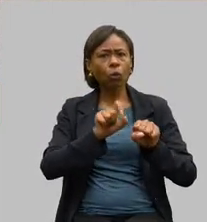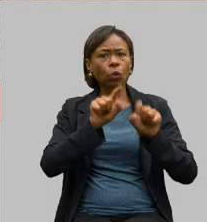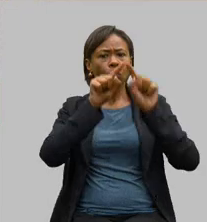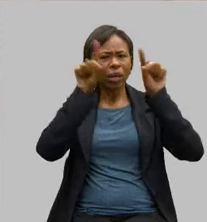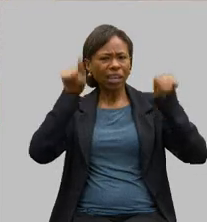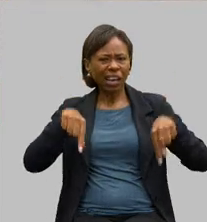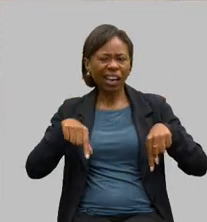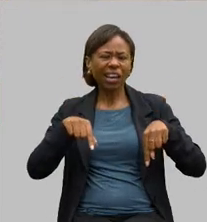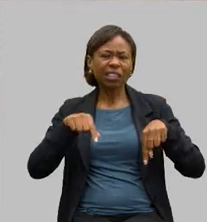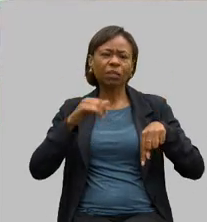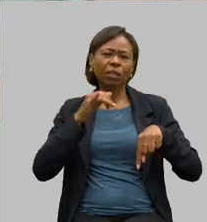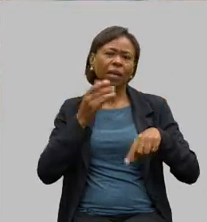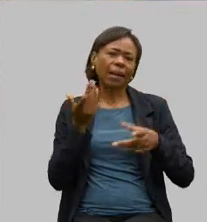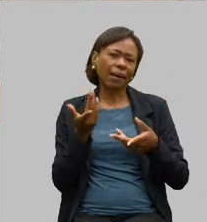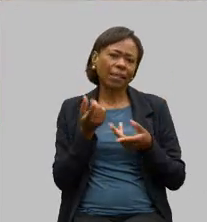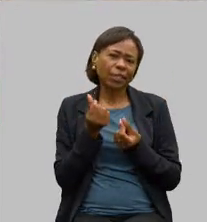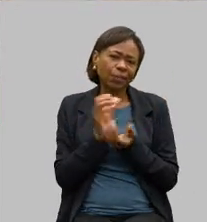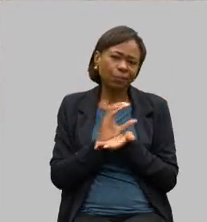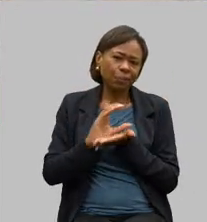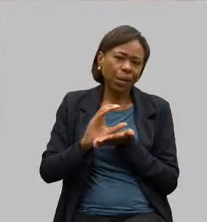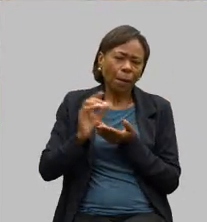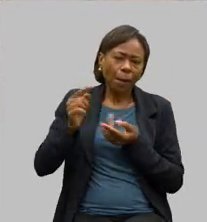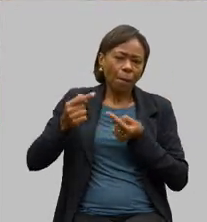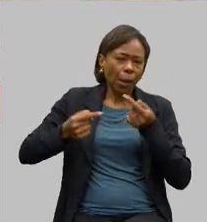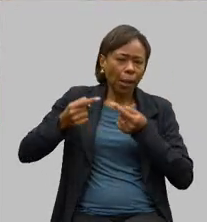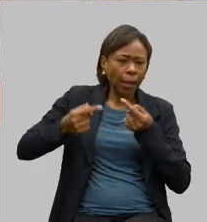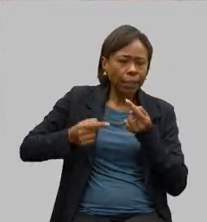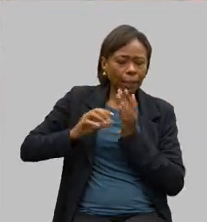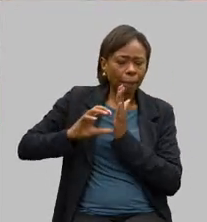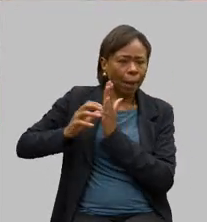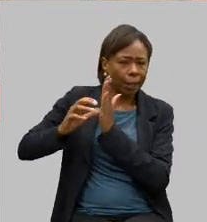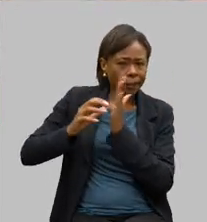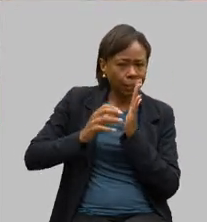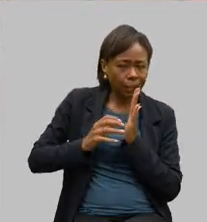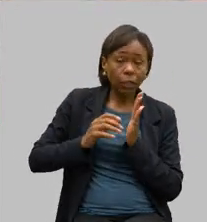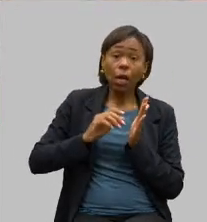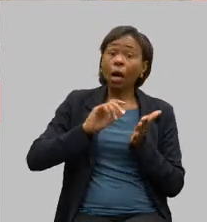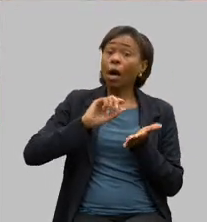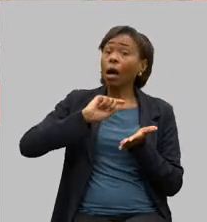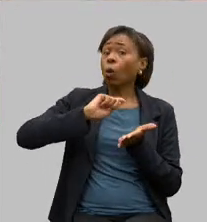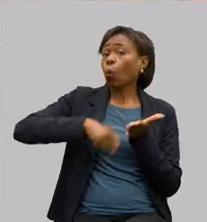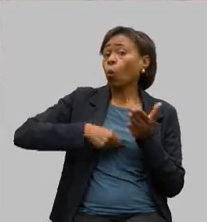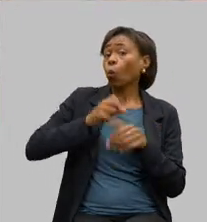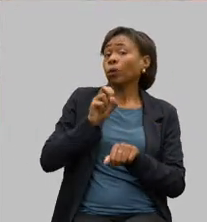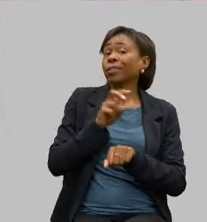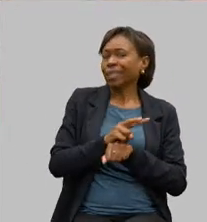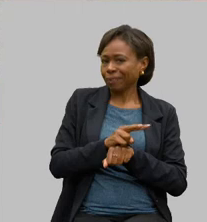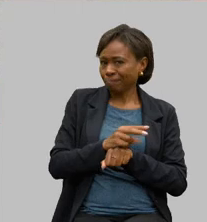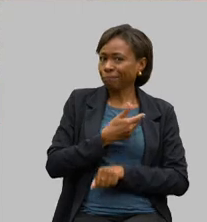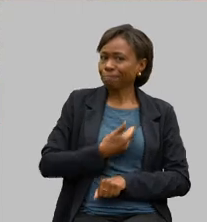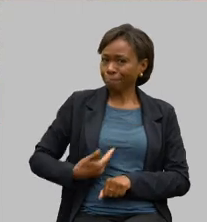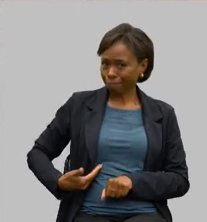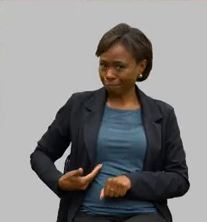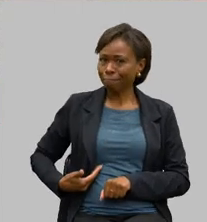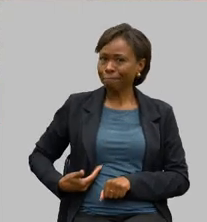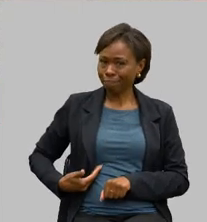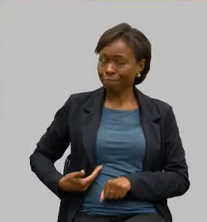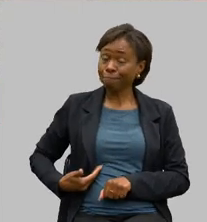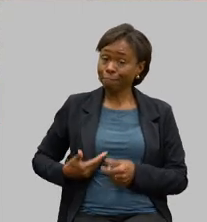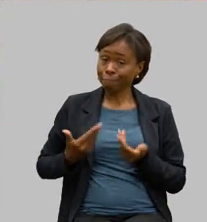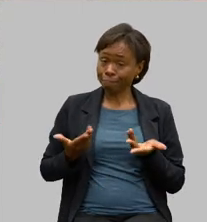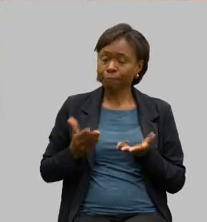política partidária né assim enfim algumas contradições que esse governo apresenta mas eu me inscrevi primeiro